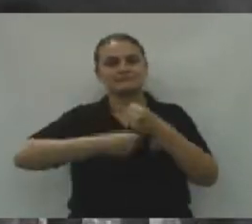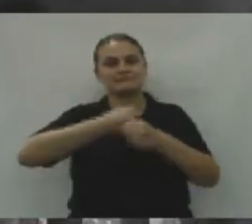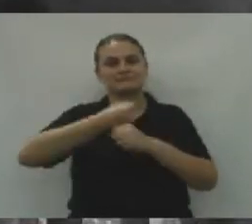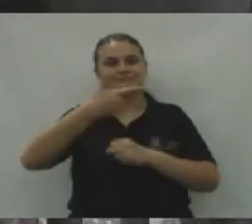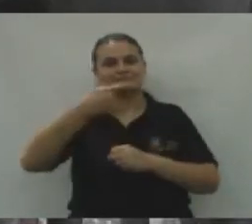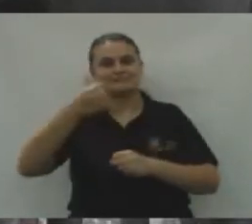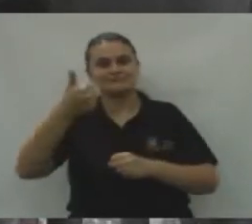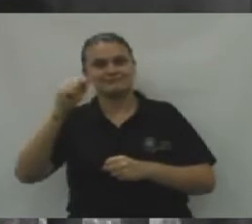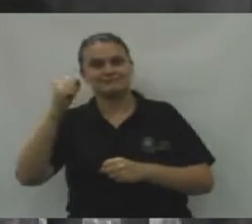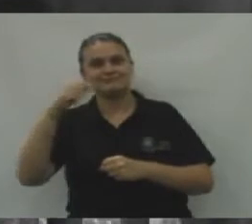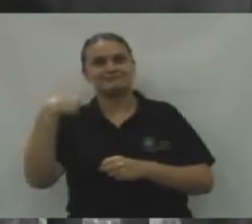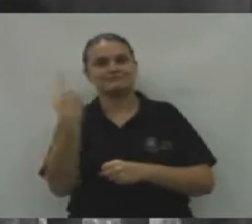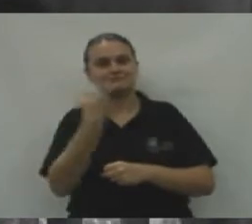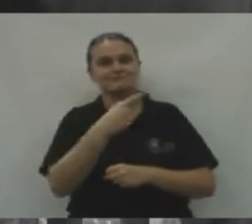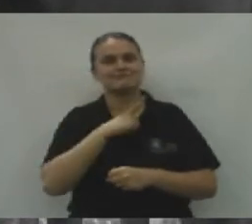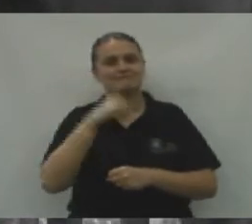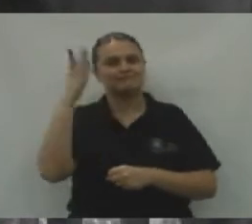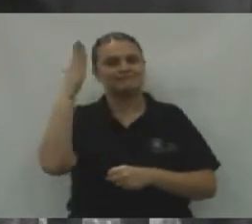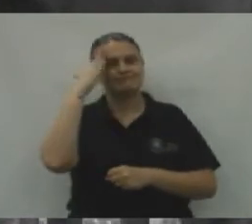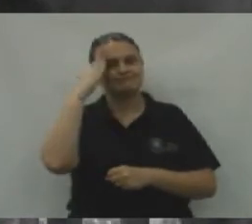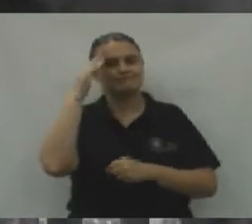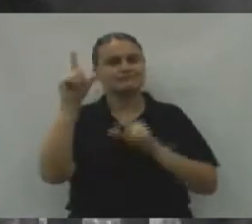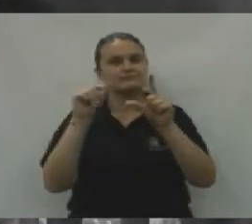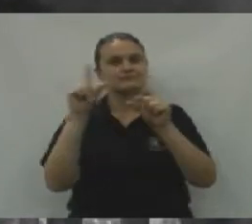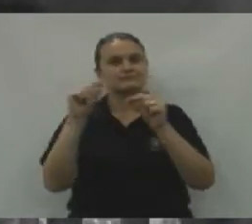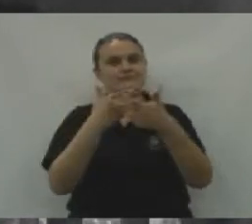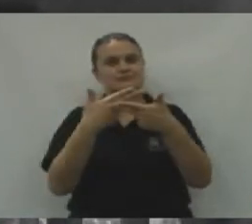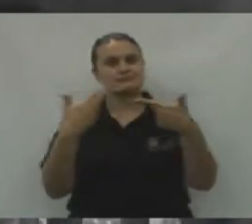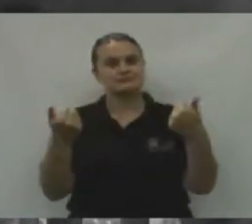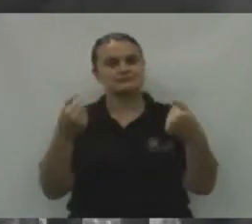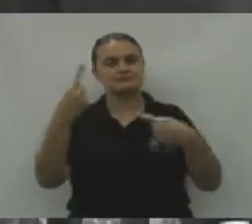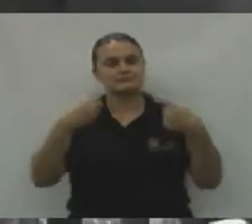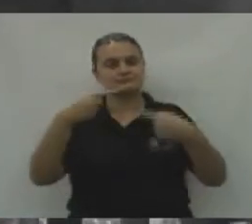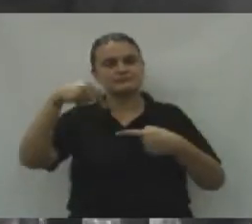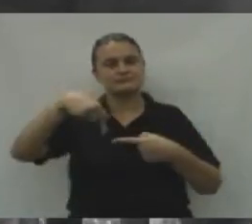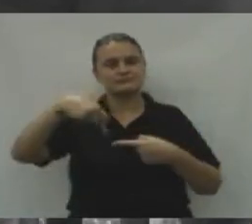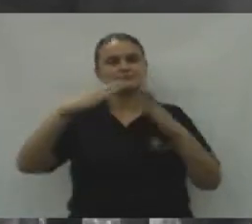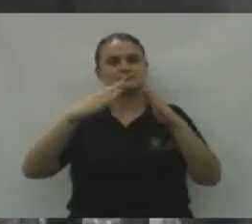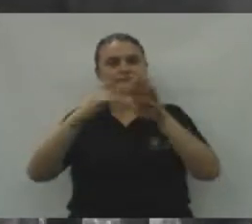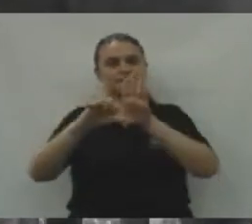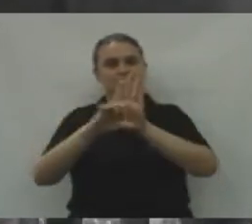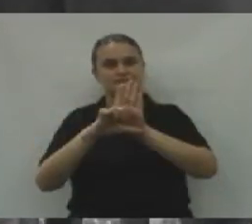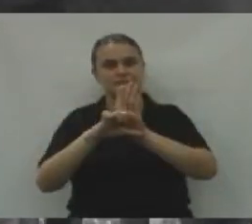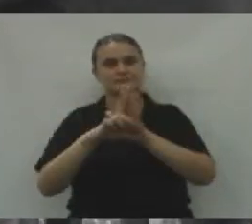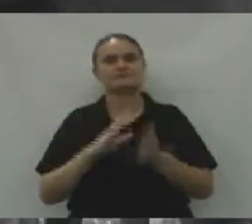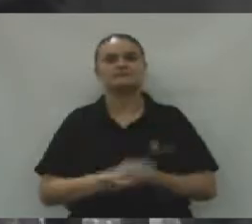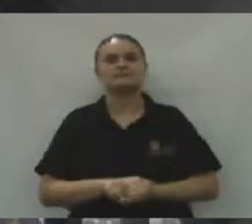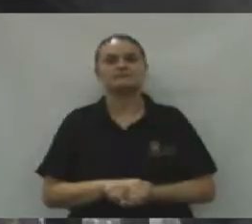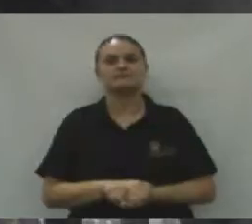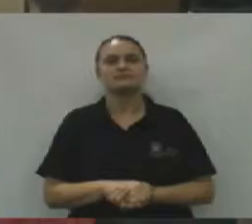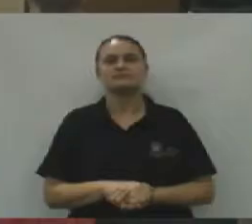nós tenhamos sabedoria para as melhores decisões aqui nessa Casa de Leis.